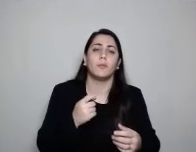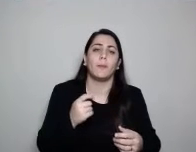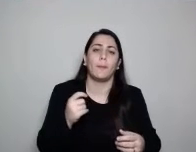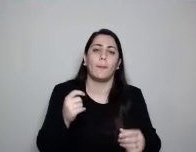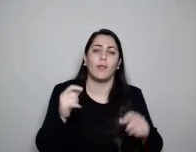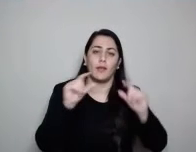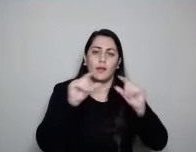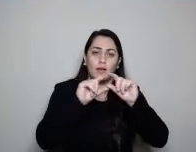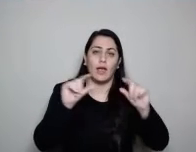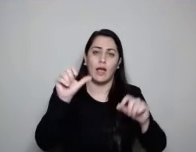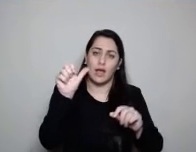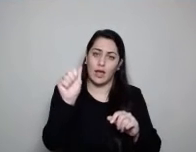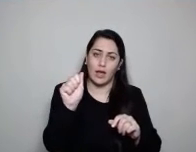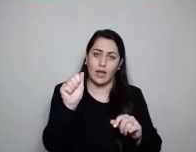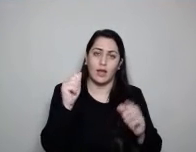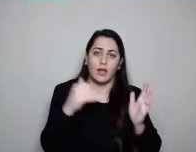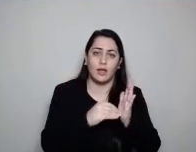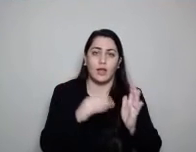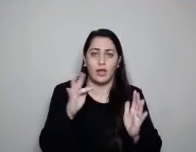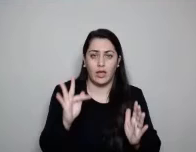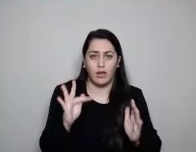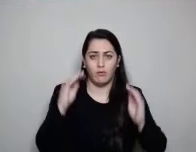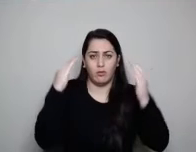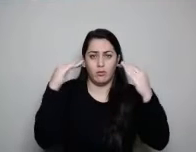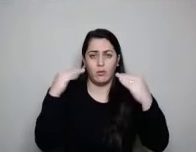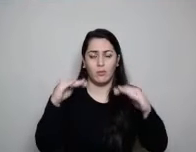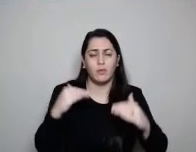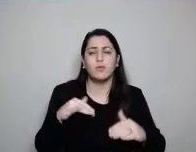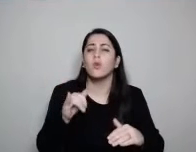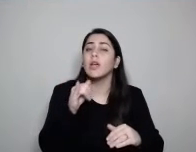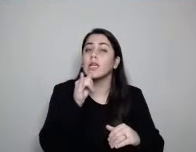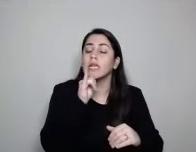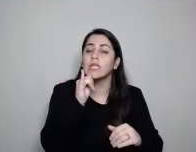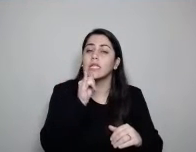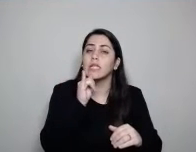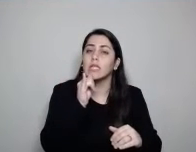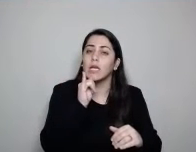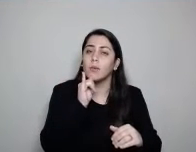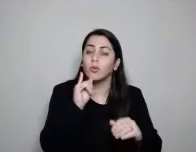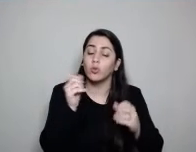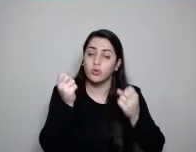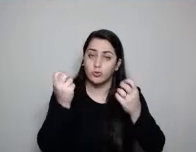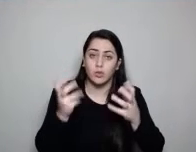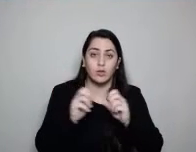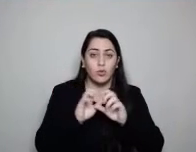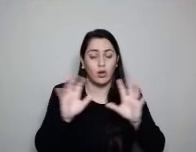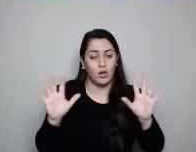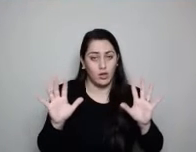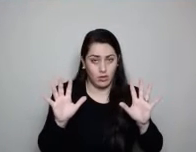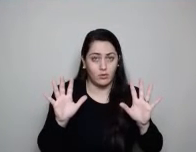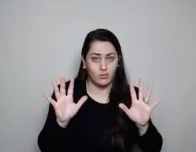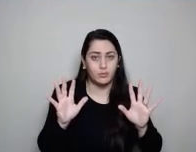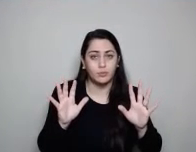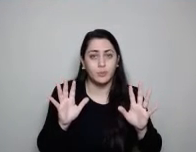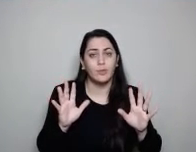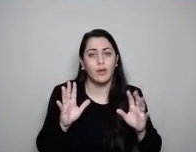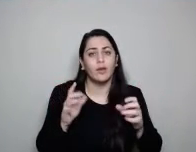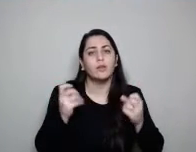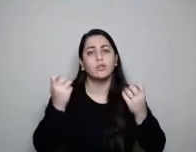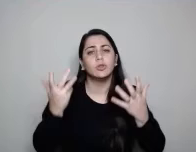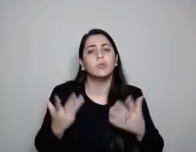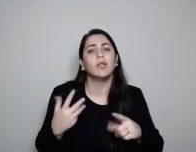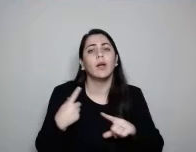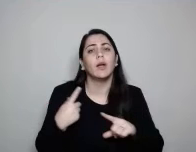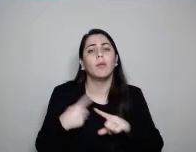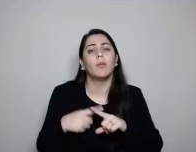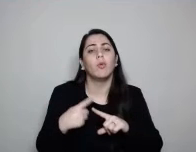meramente exemplificativos. Eu estou apenas esclarecendo. O objetivo é esclarecer e justificar porque também penso que é preciso ter